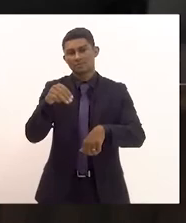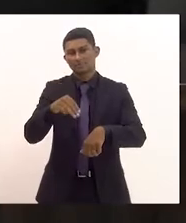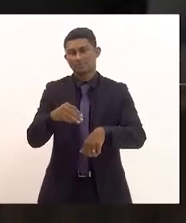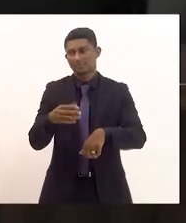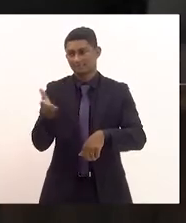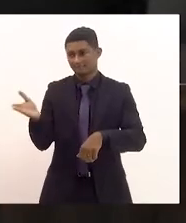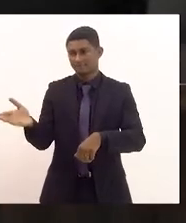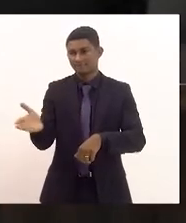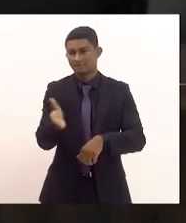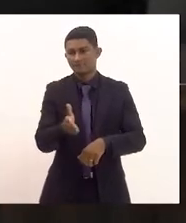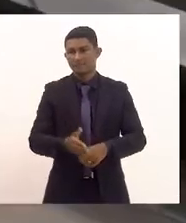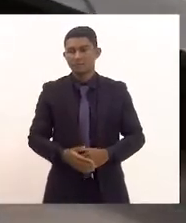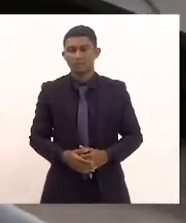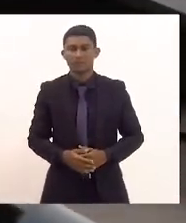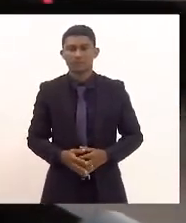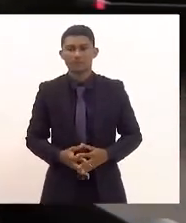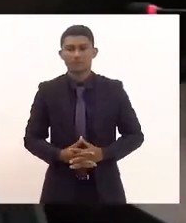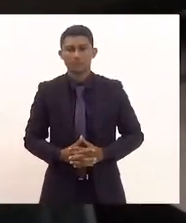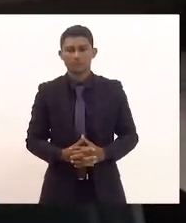regimentais